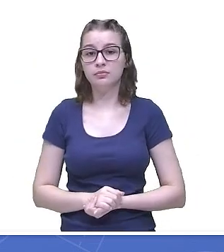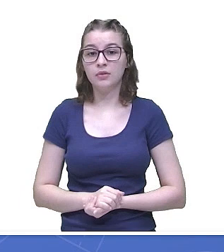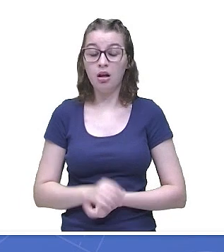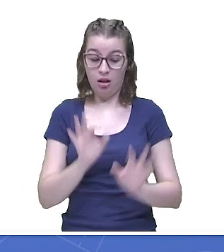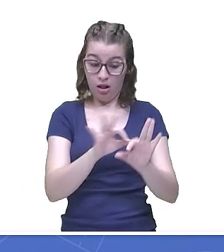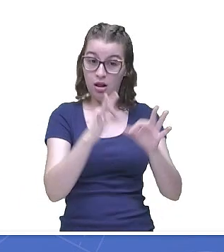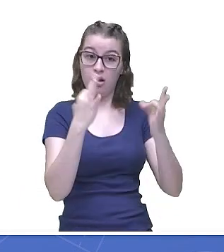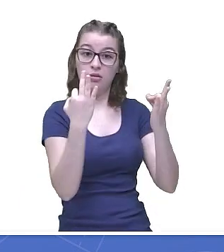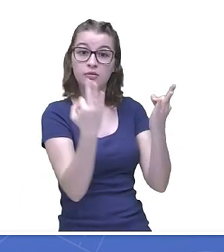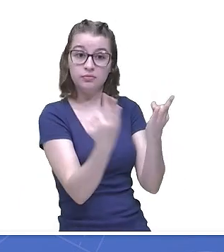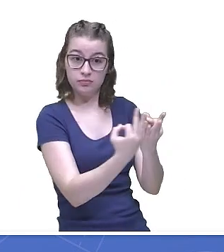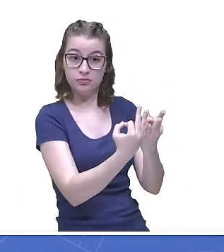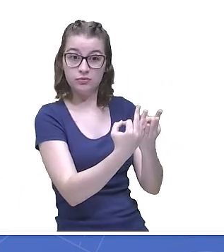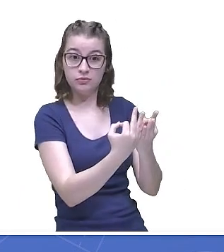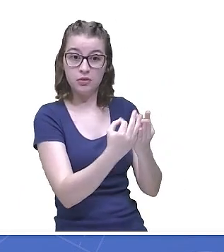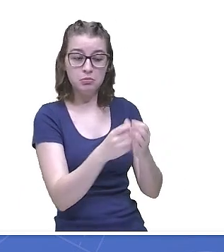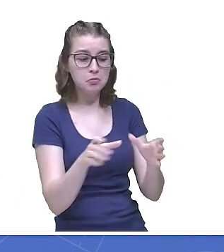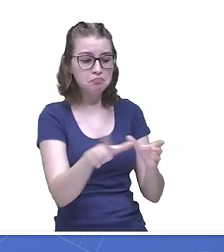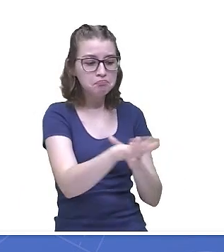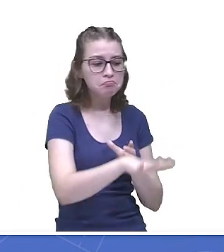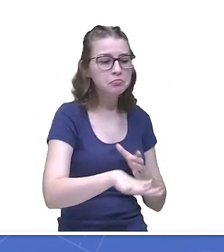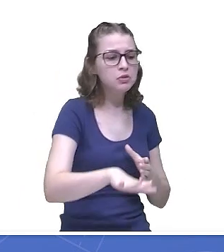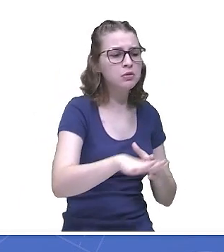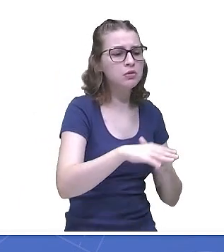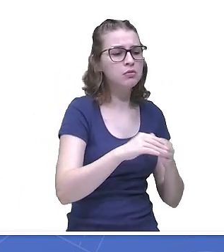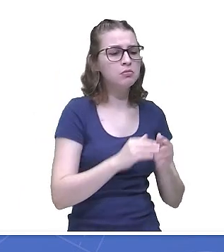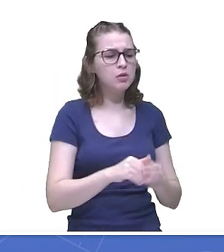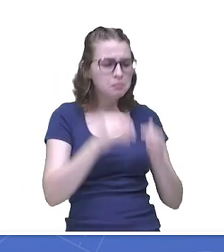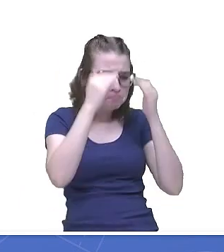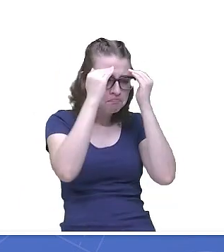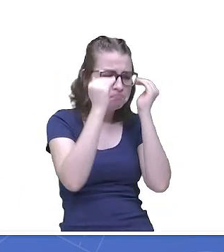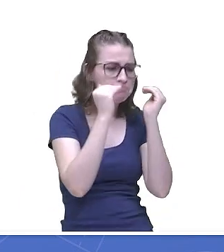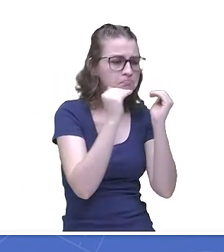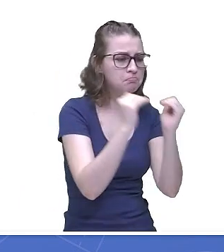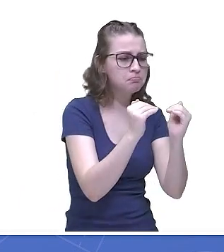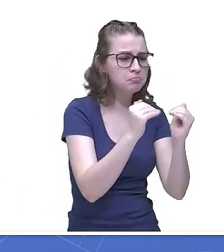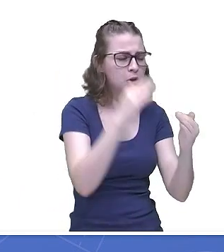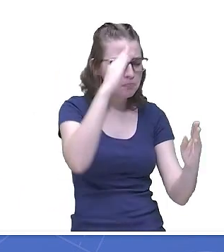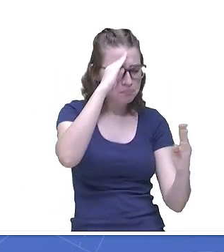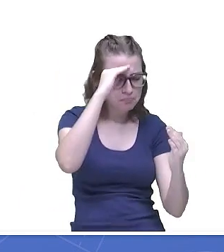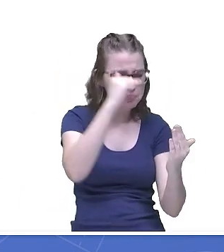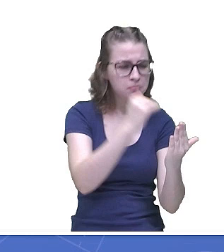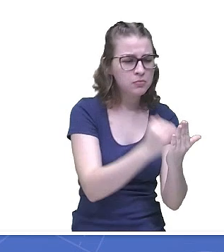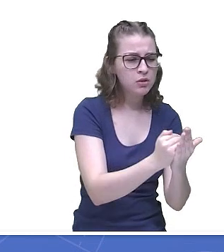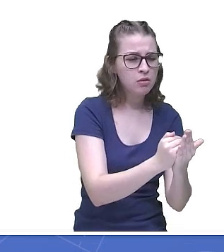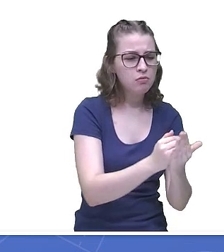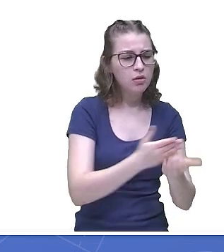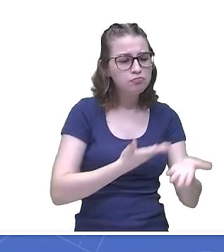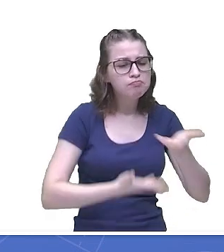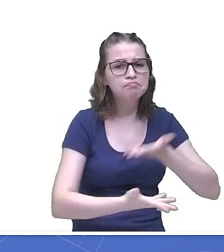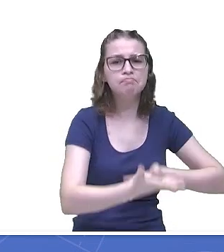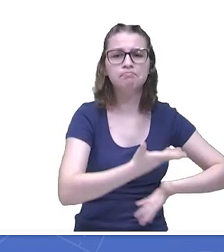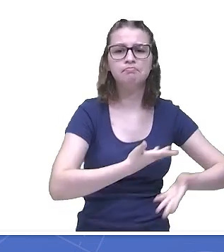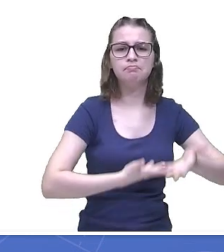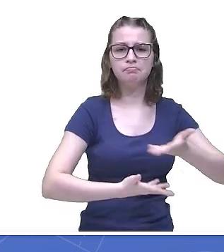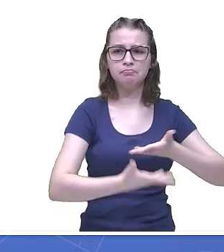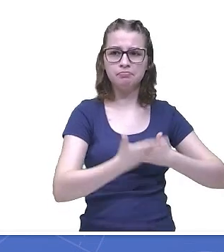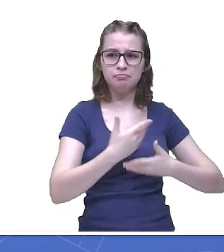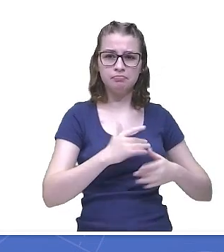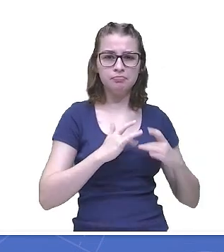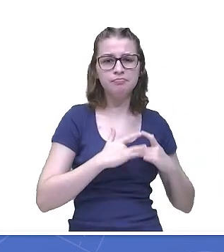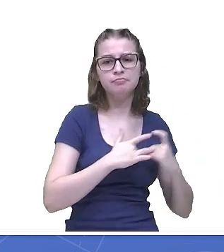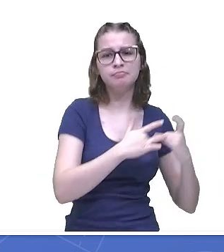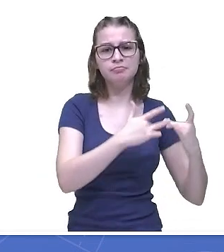família é o lugar da confiança e da doação. Vejam lá. Por oposição